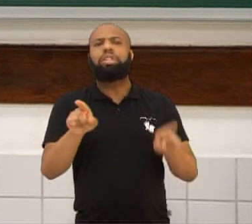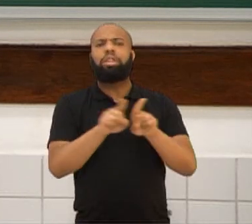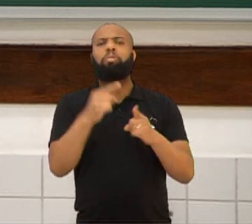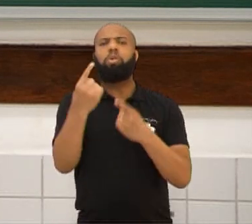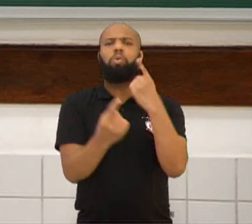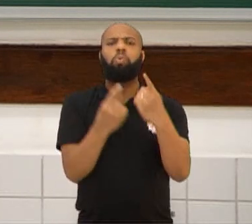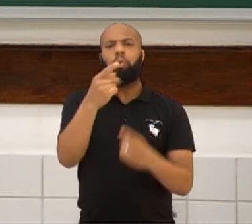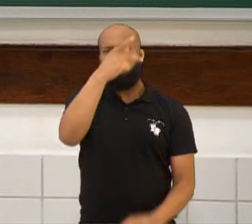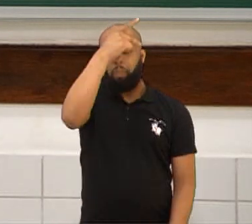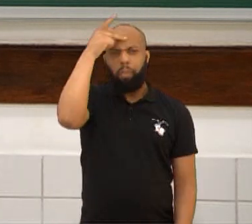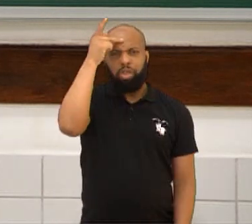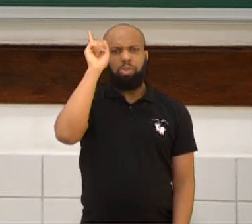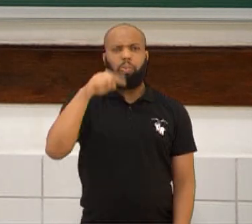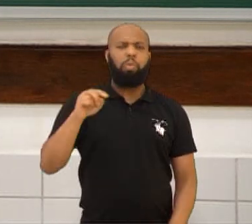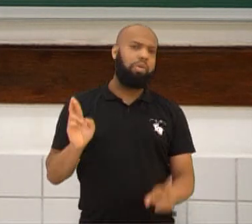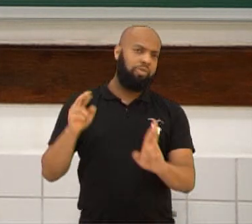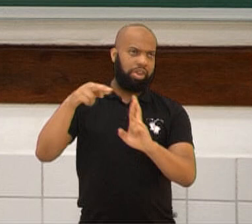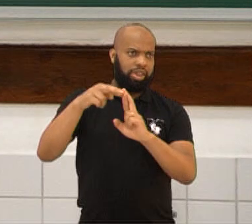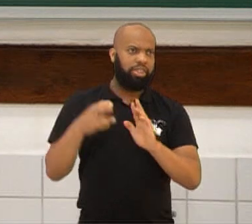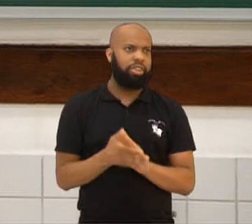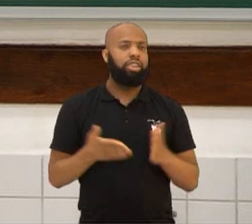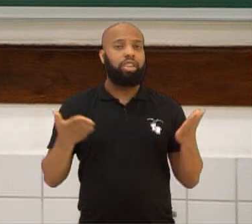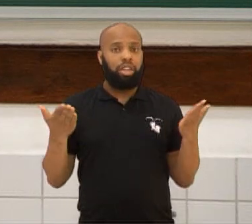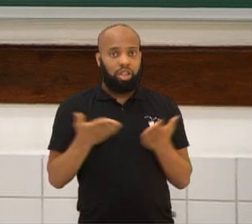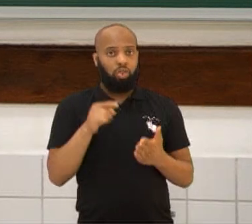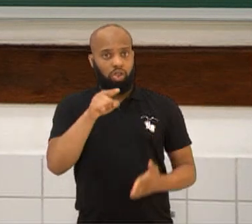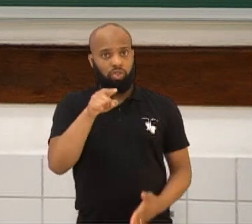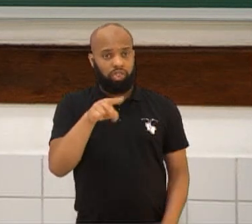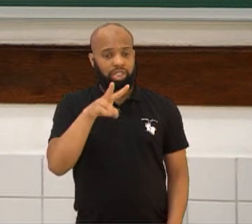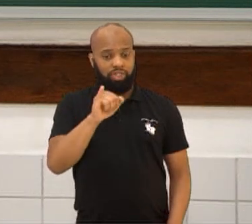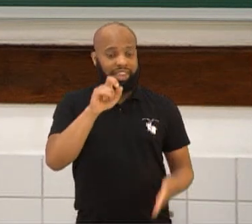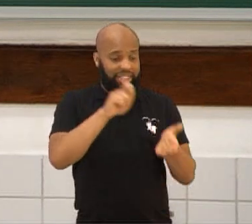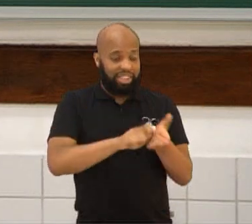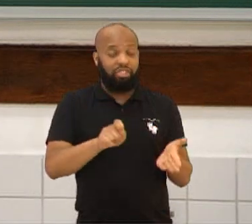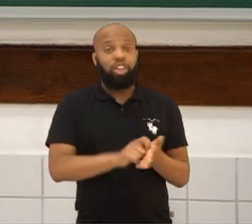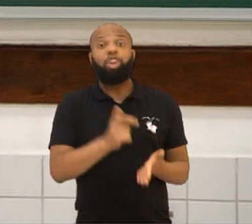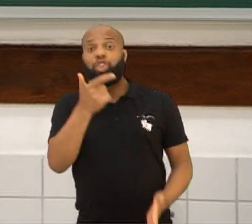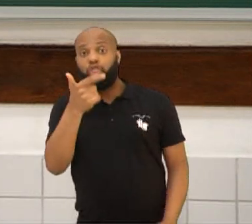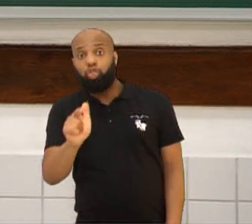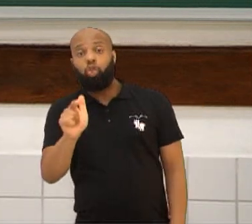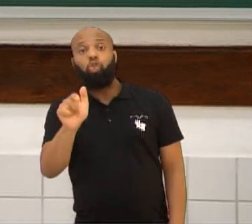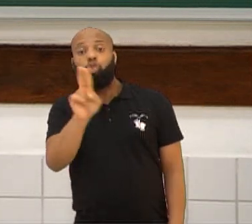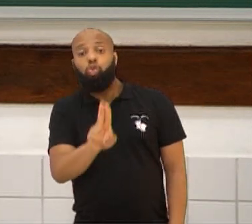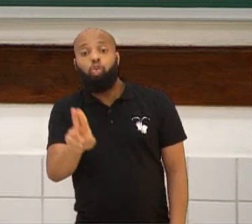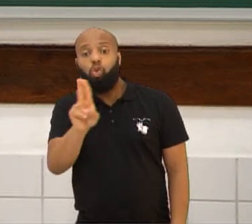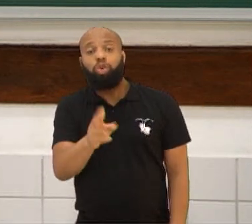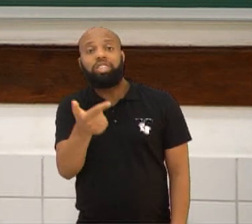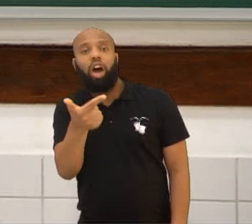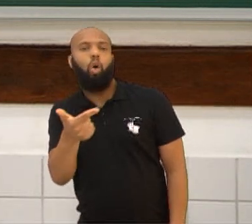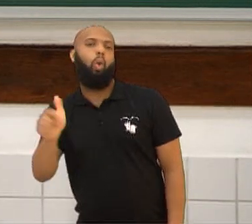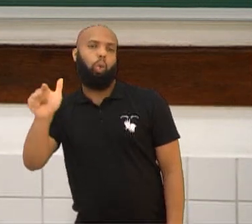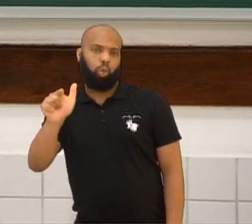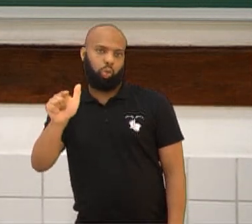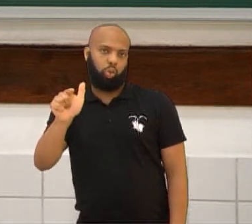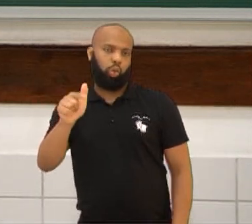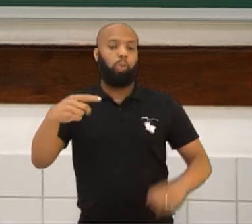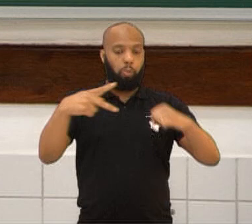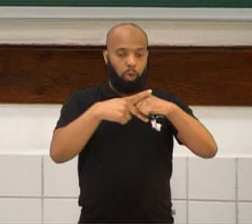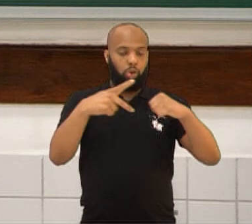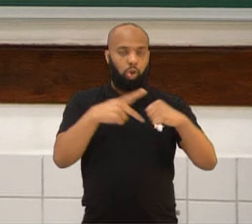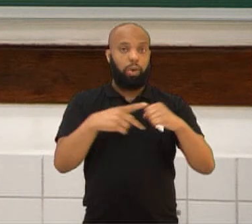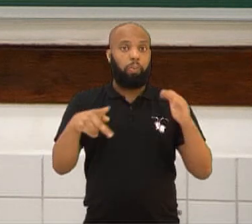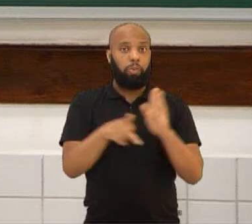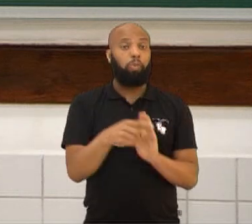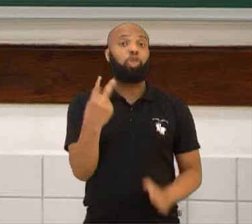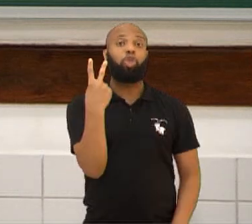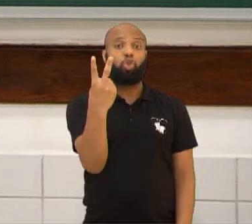pessoa do discurso ele se refere? Então, você vai reescrever e vai me dizer, depois de